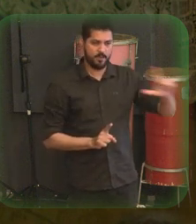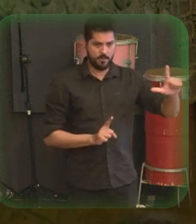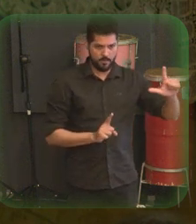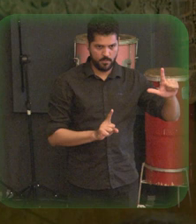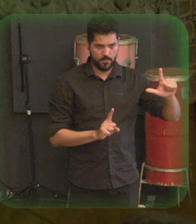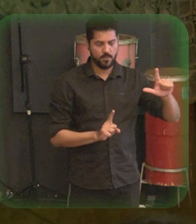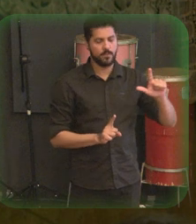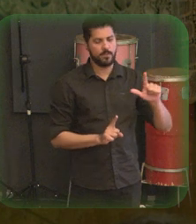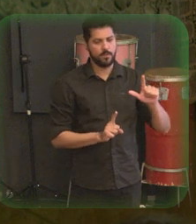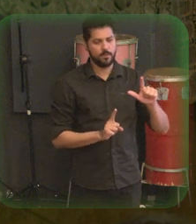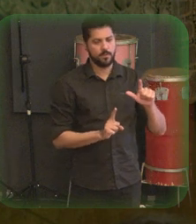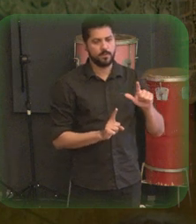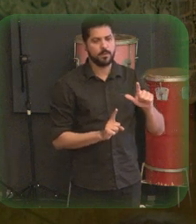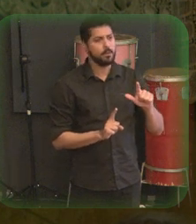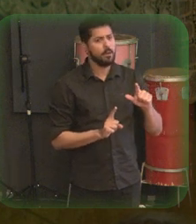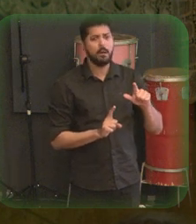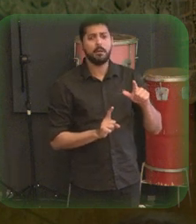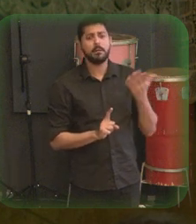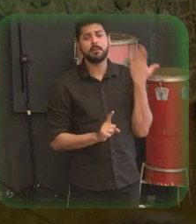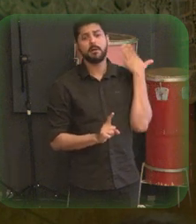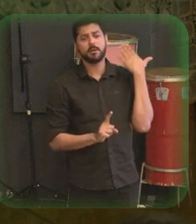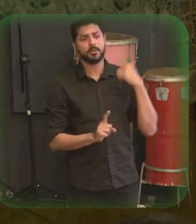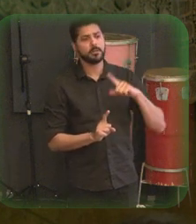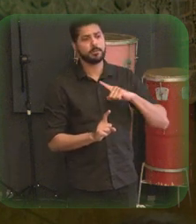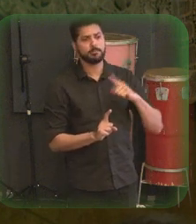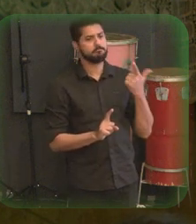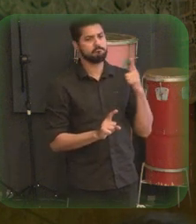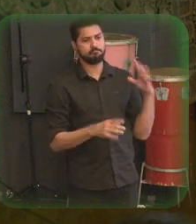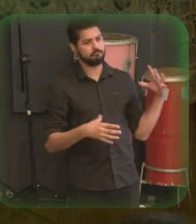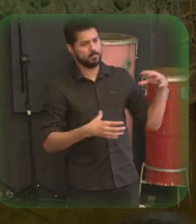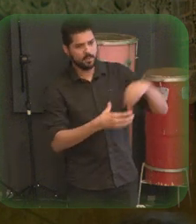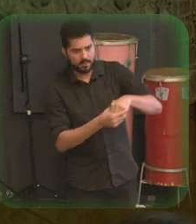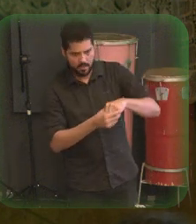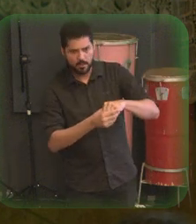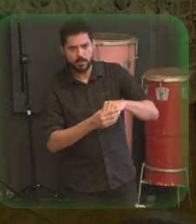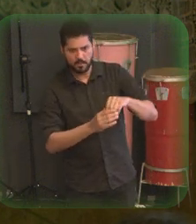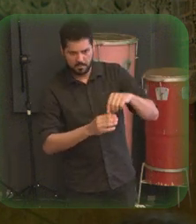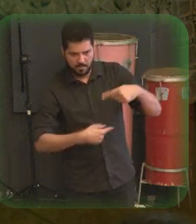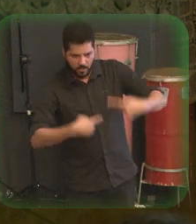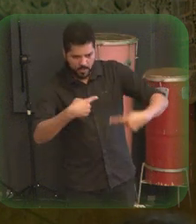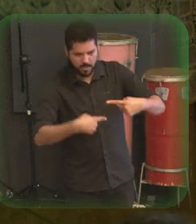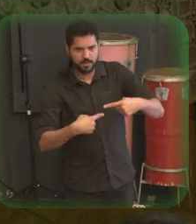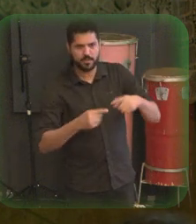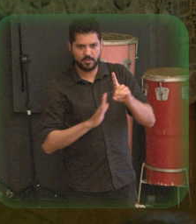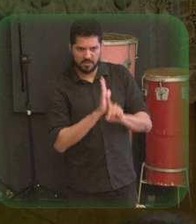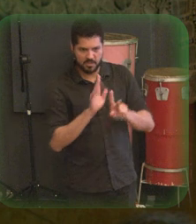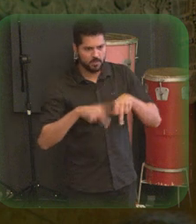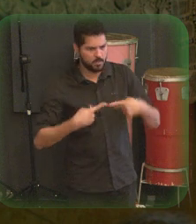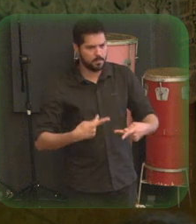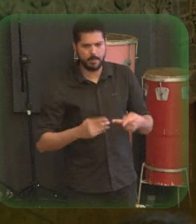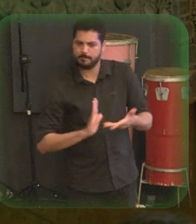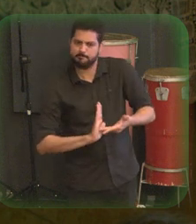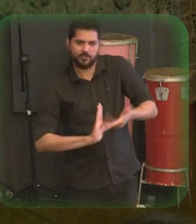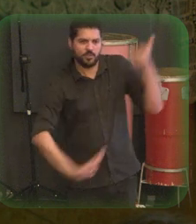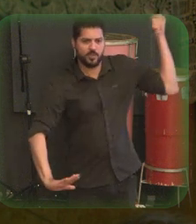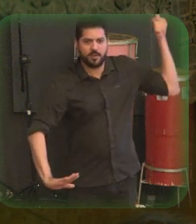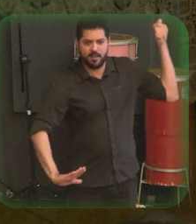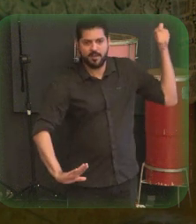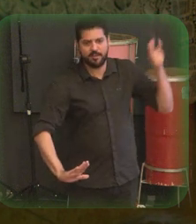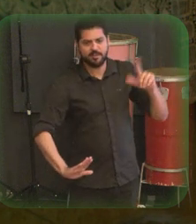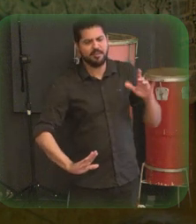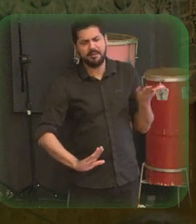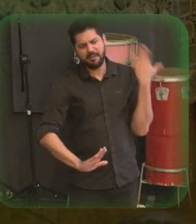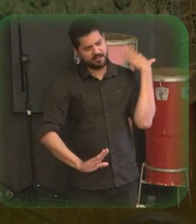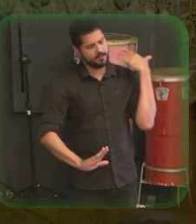da política de direitos humanos tal com a consciência tal que temos hoje. Eu estou falando aqui de